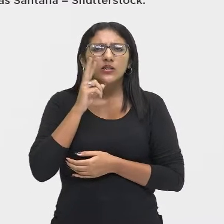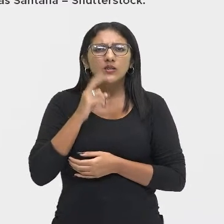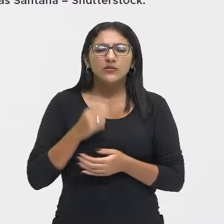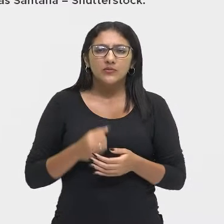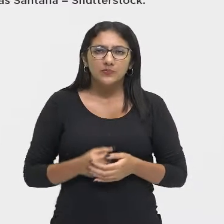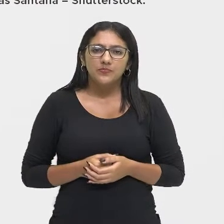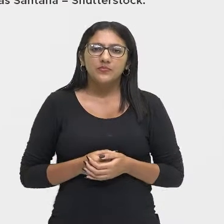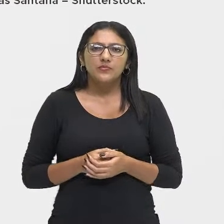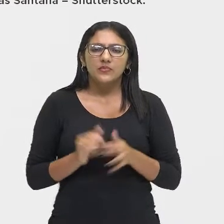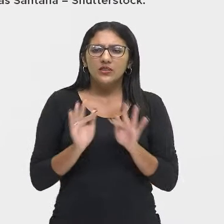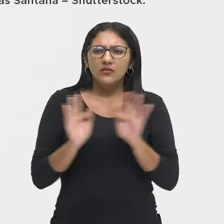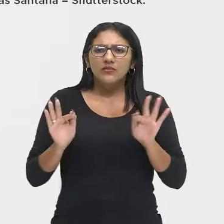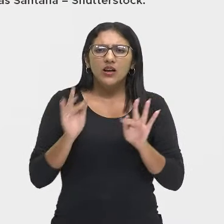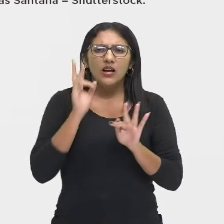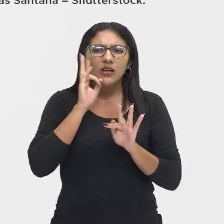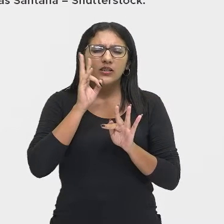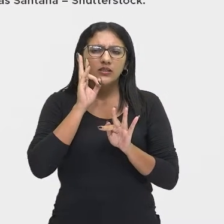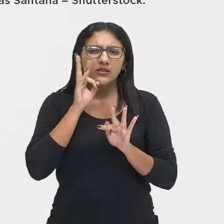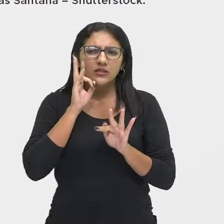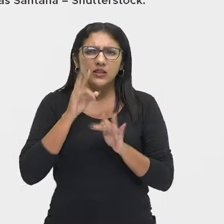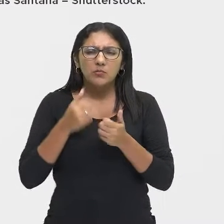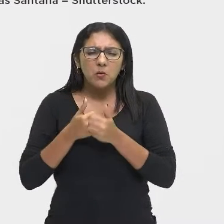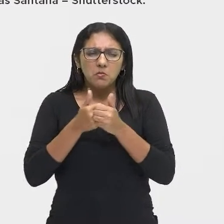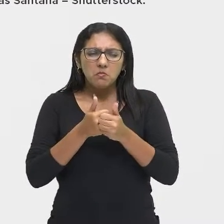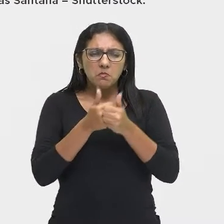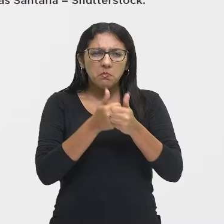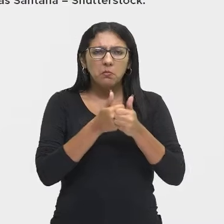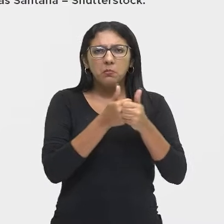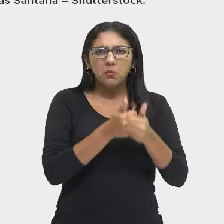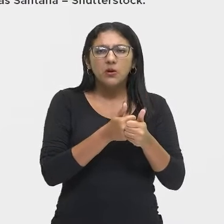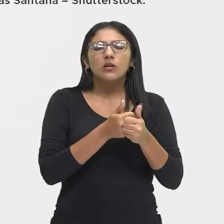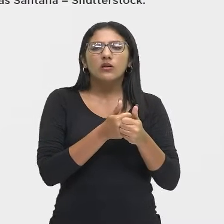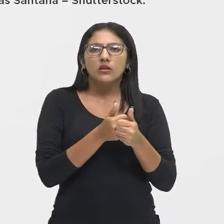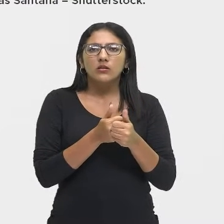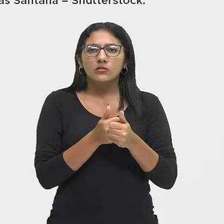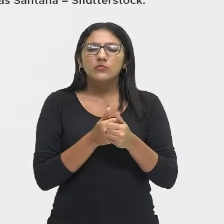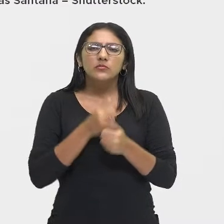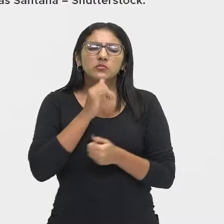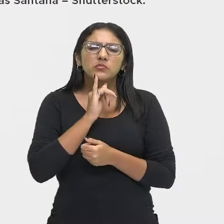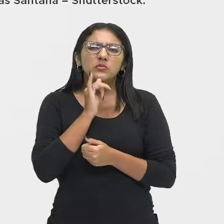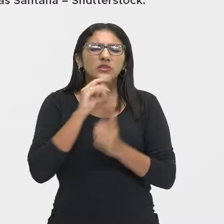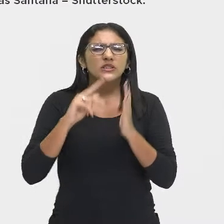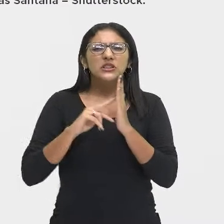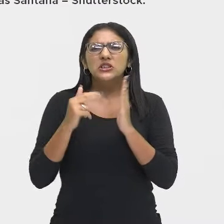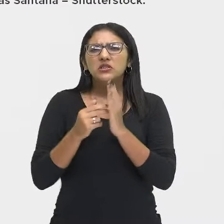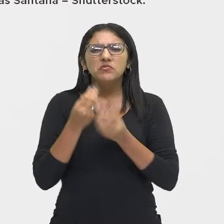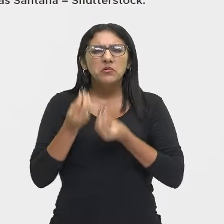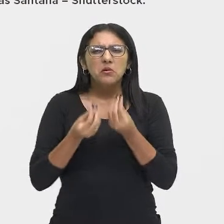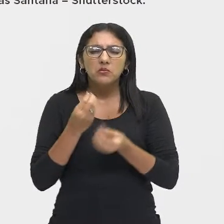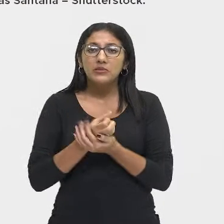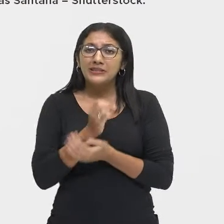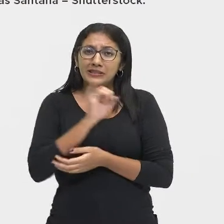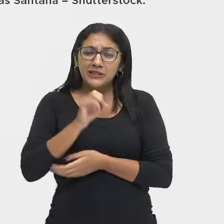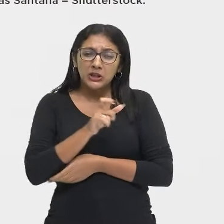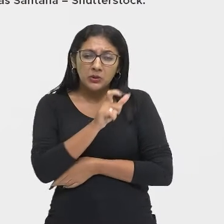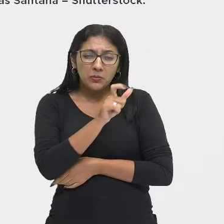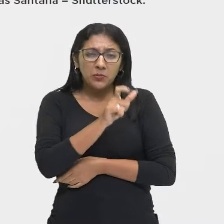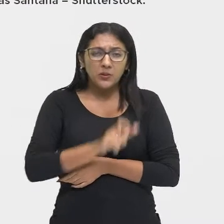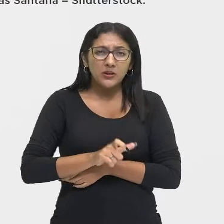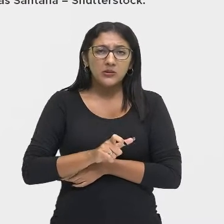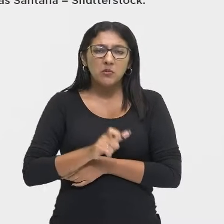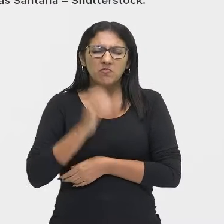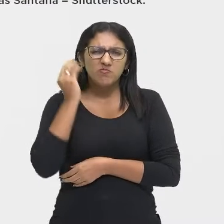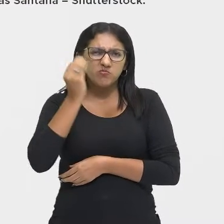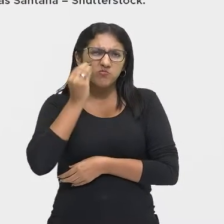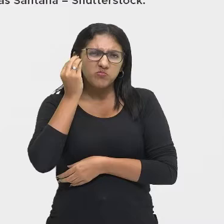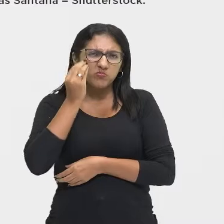falam: aonde a vaca vai, o boi vai atrás. Então, na verdade, se de repente uma pessoa